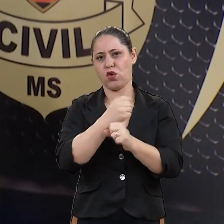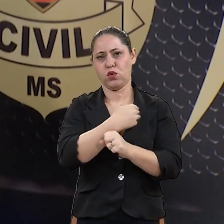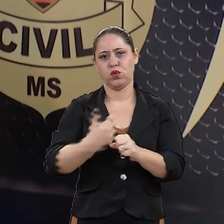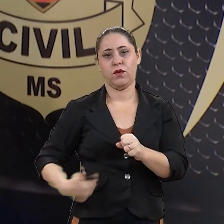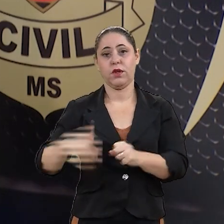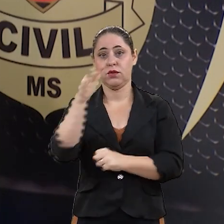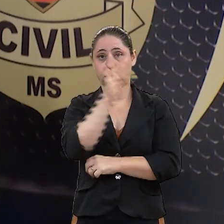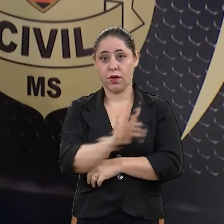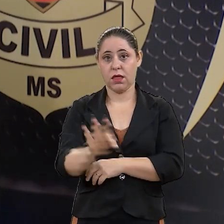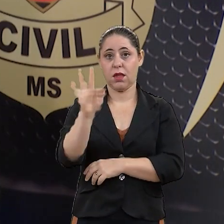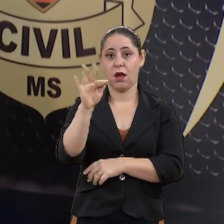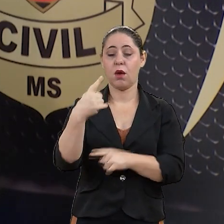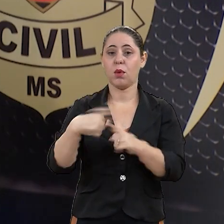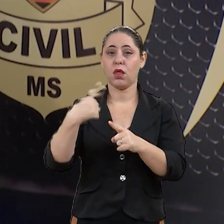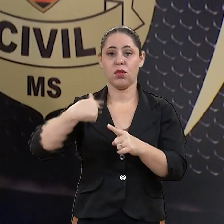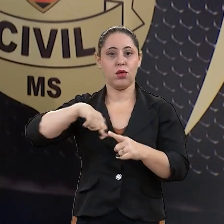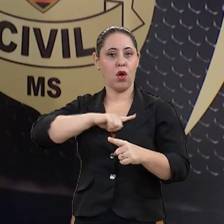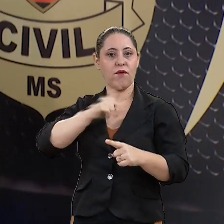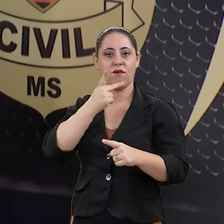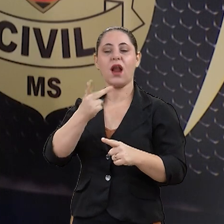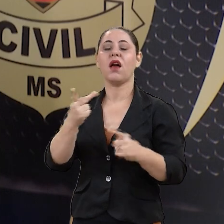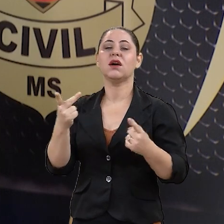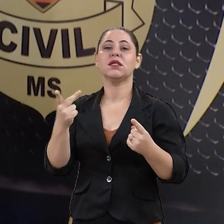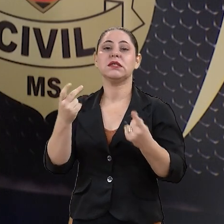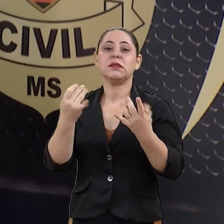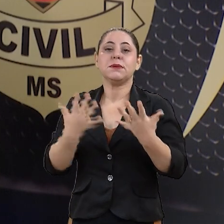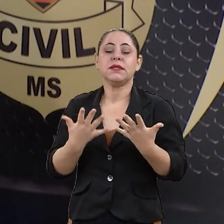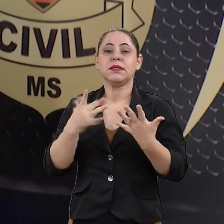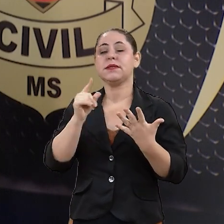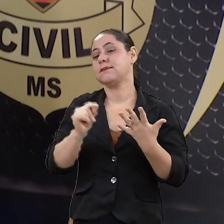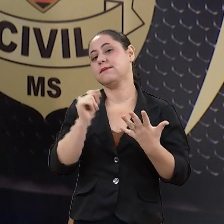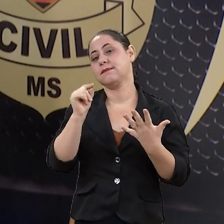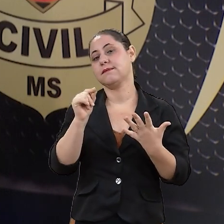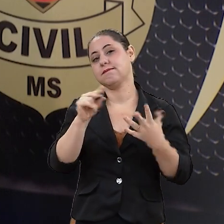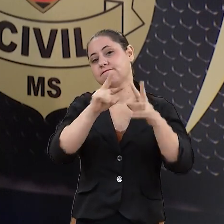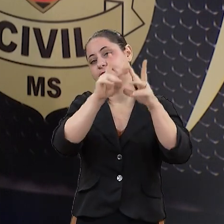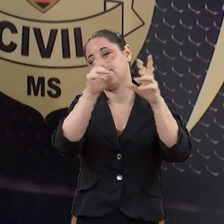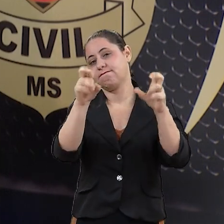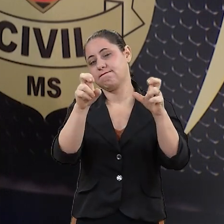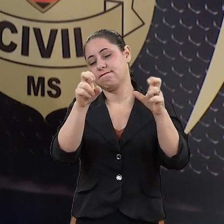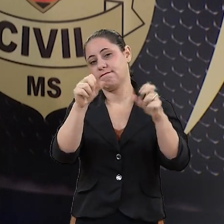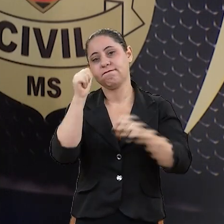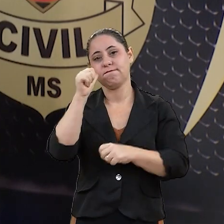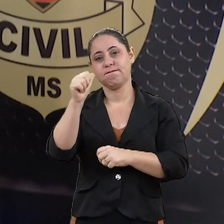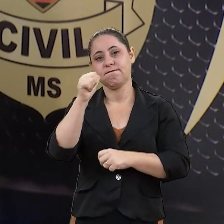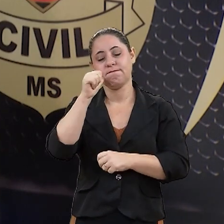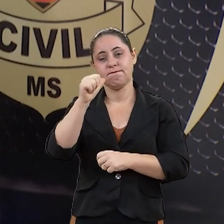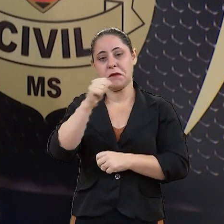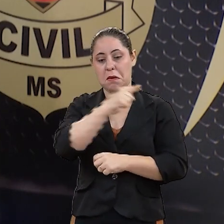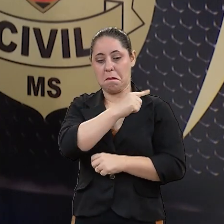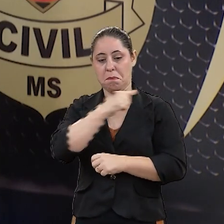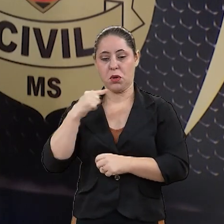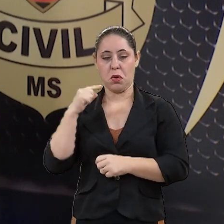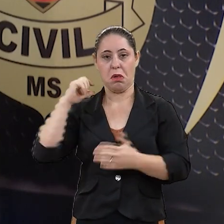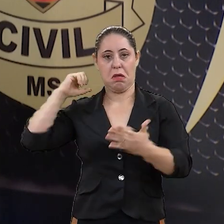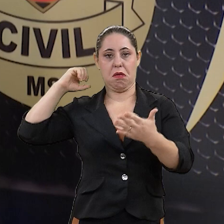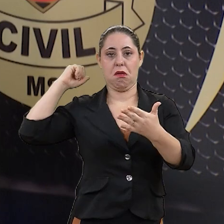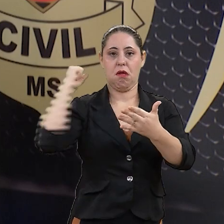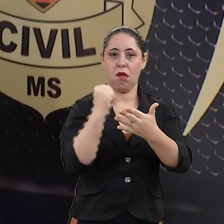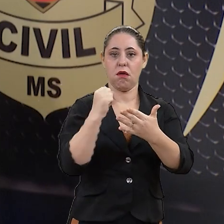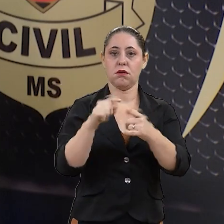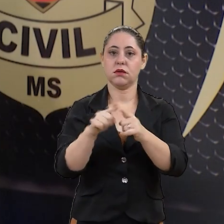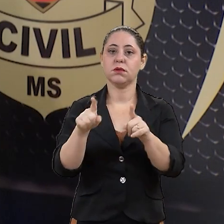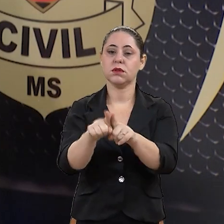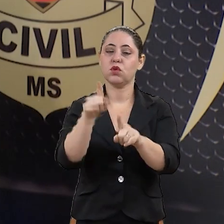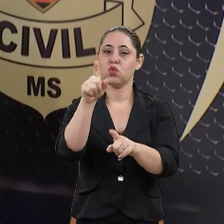porque a gente conseguiu falar, que foi o grande tema, foi o feminicídio, né? Então, a gente conseguiu trazer para cá, através do Todos por Elas, e a gente